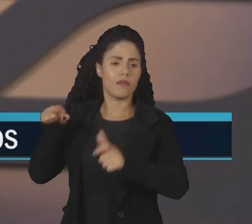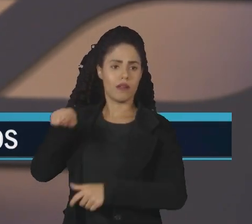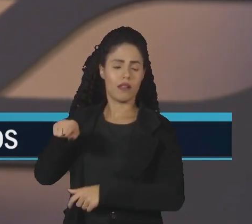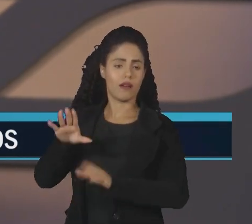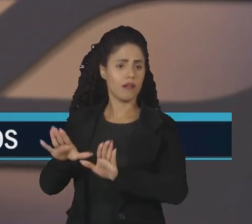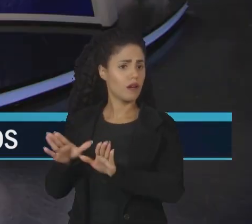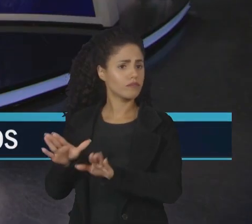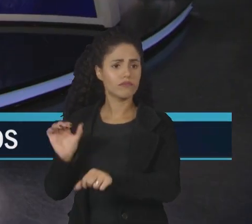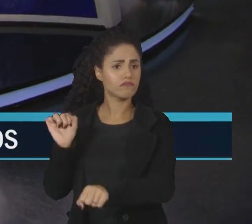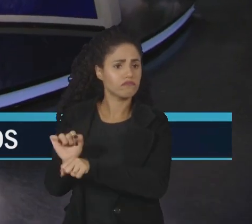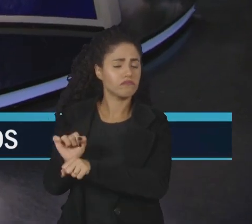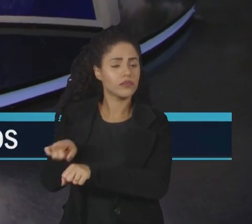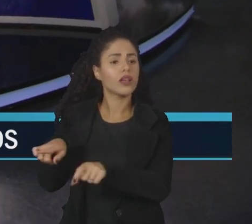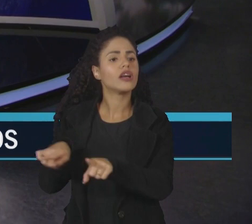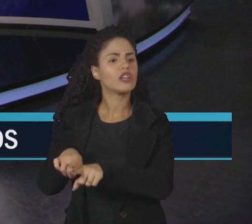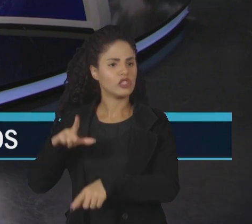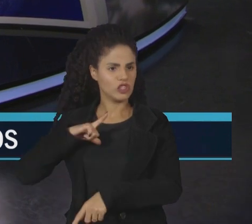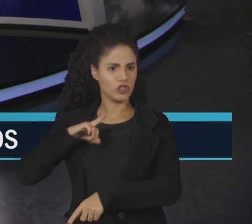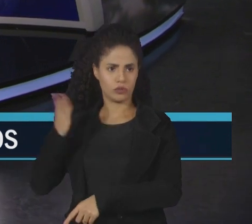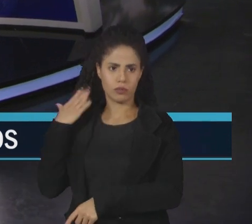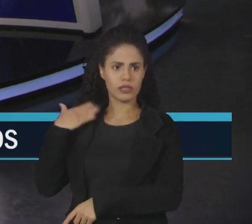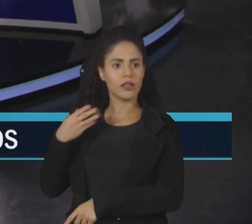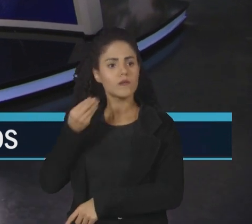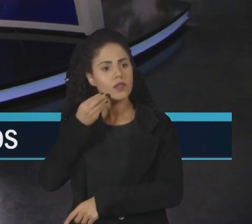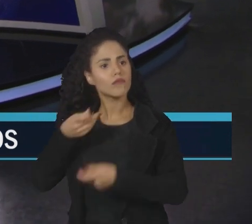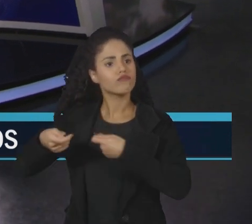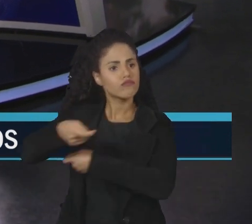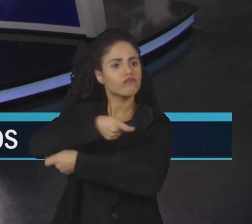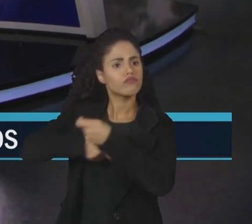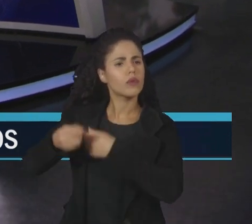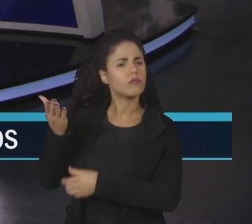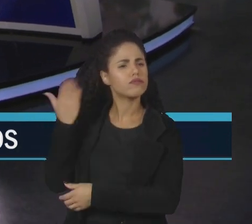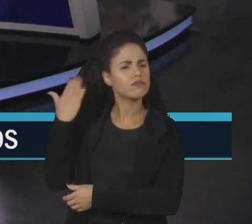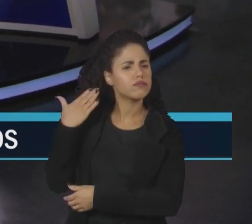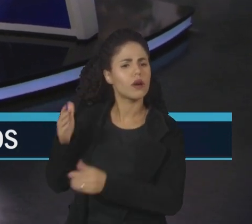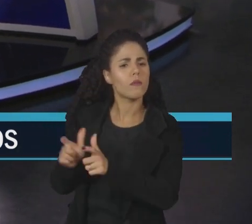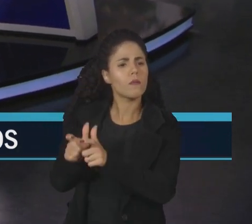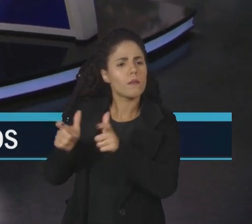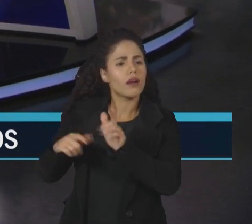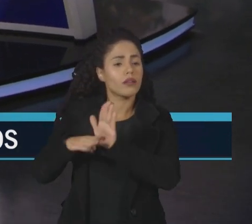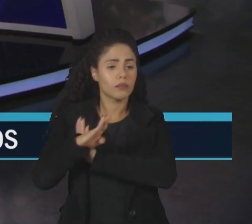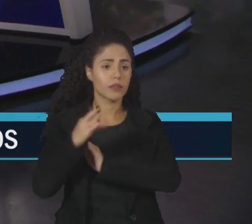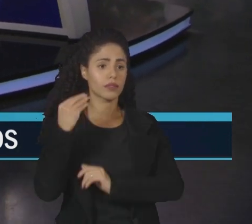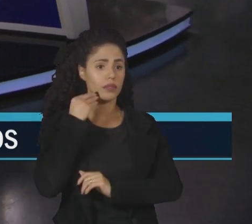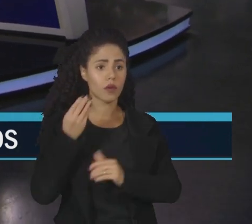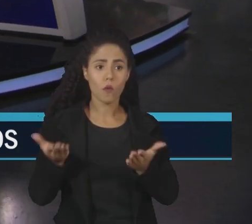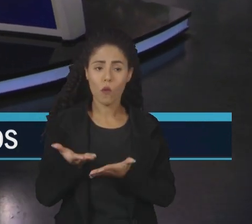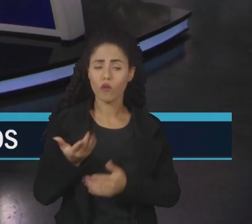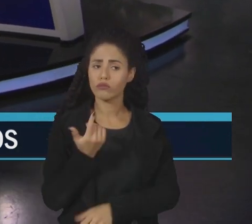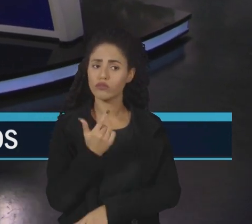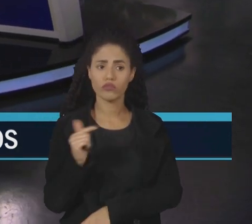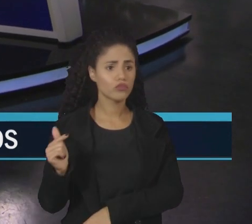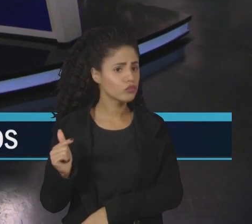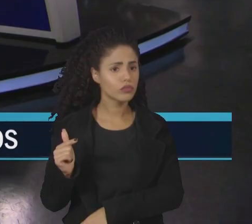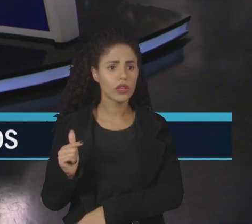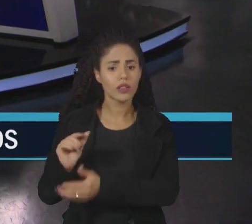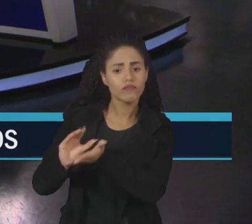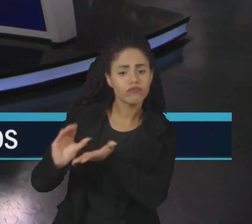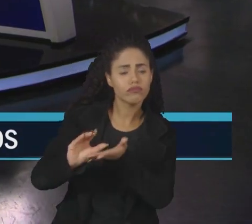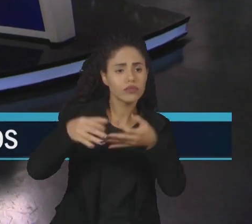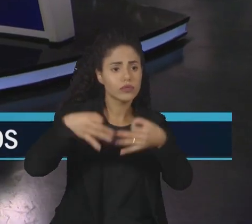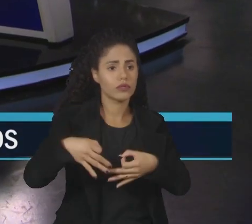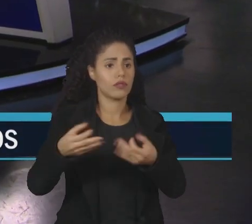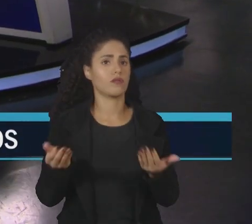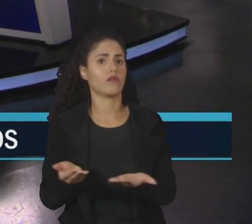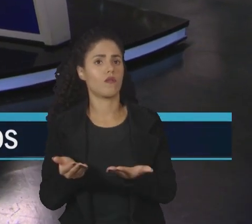se tinha uma inovação tentada na Venezuela de algum momento lá atrás, e tinha um foco, conseguiu ter algum tipo de distribuição de renda e tal,